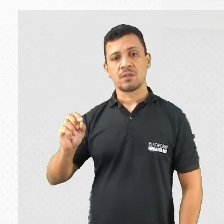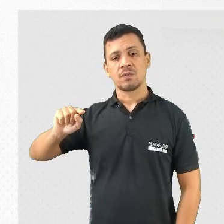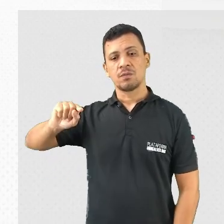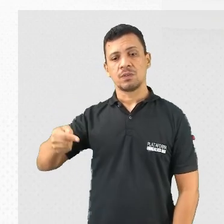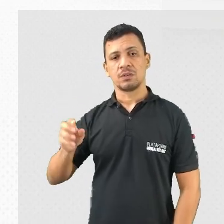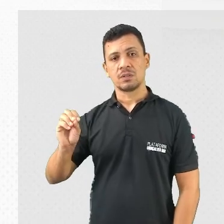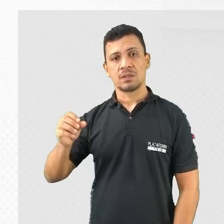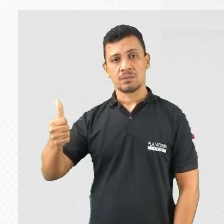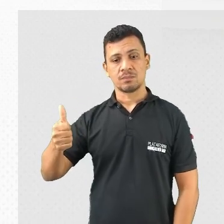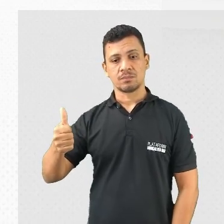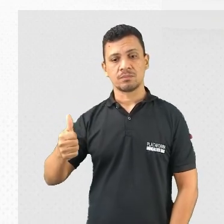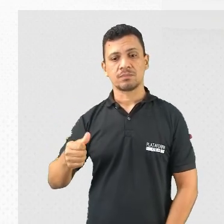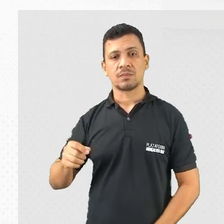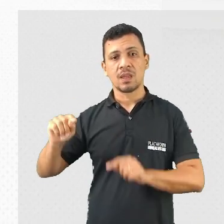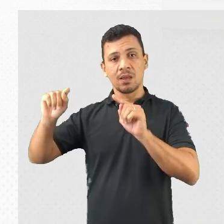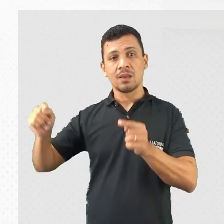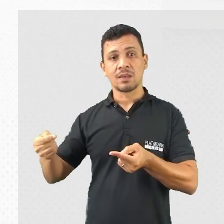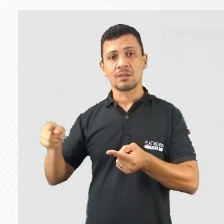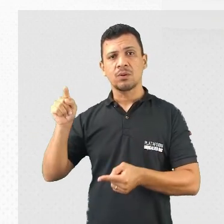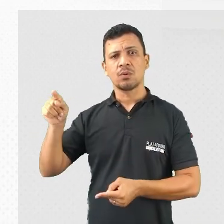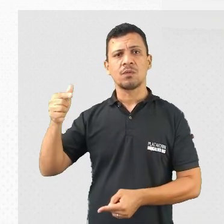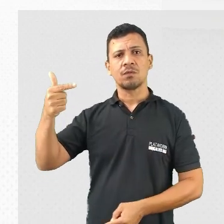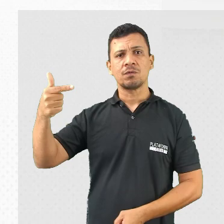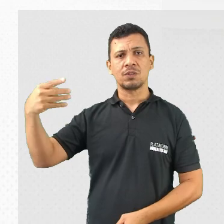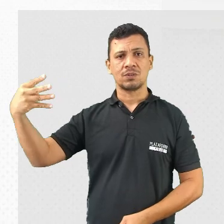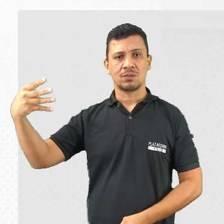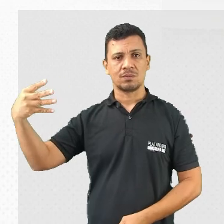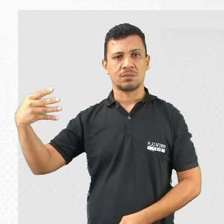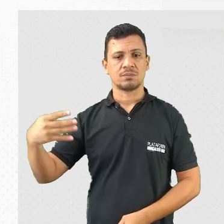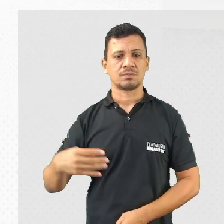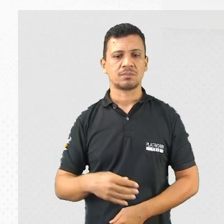0,01 elevado a 24,